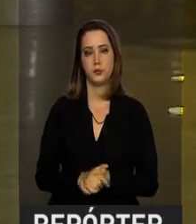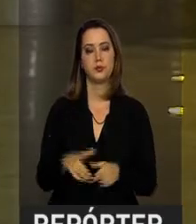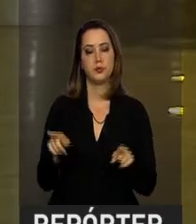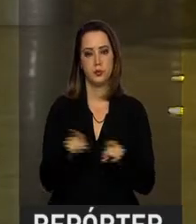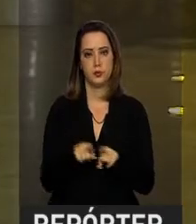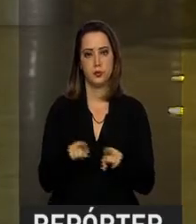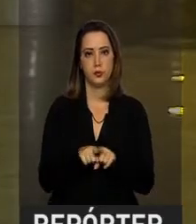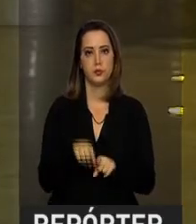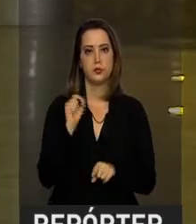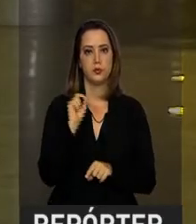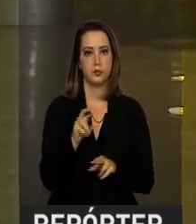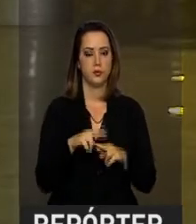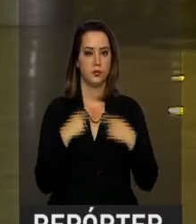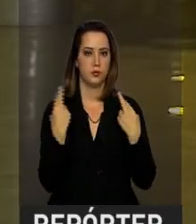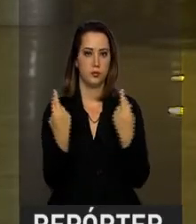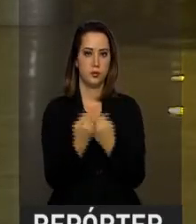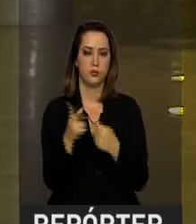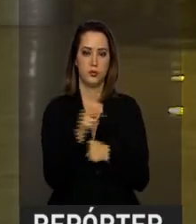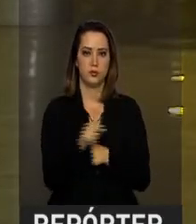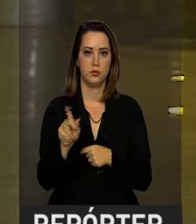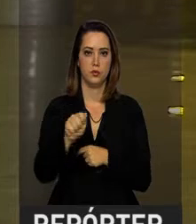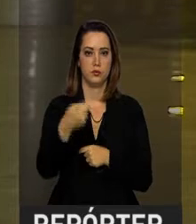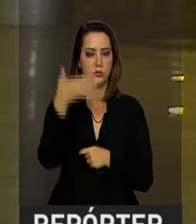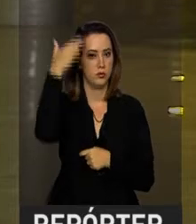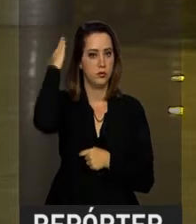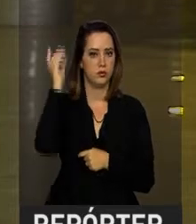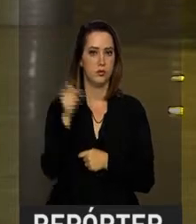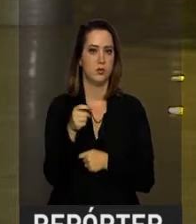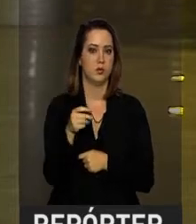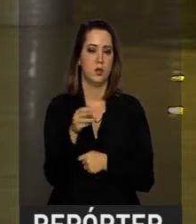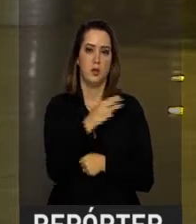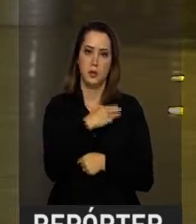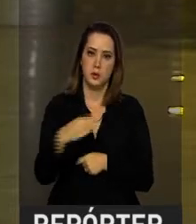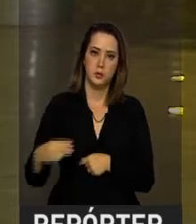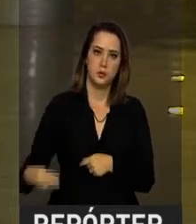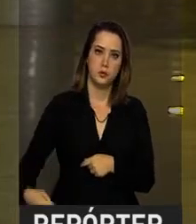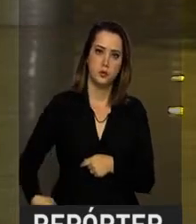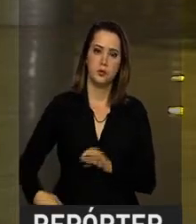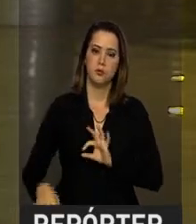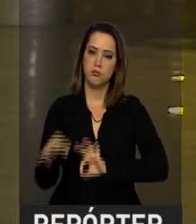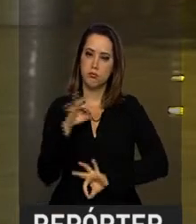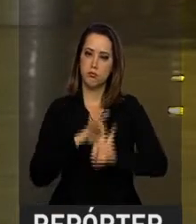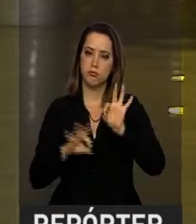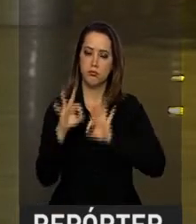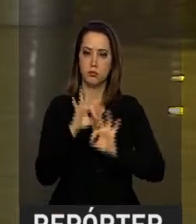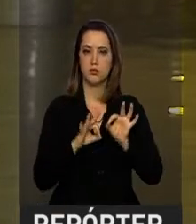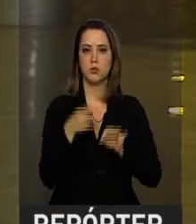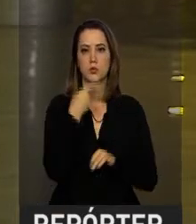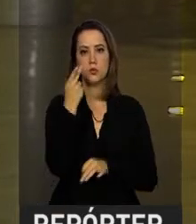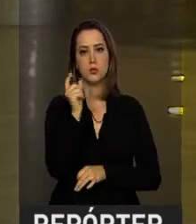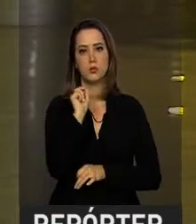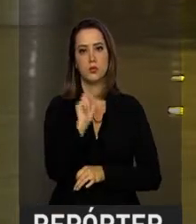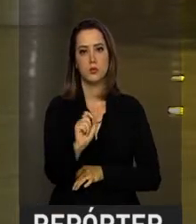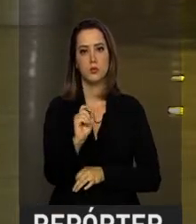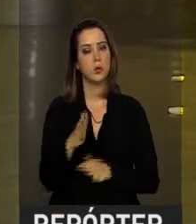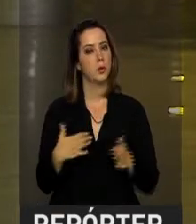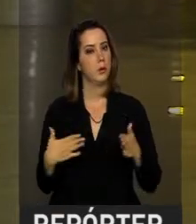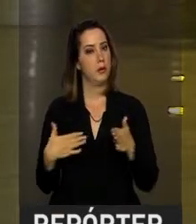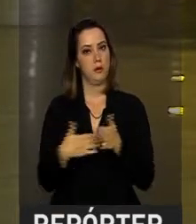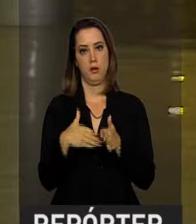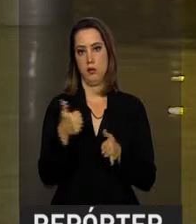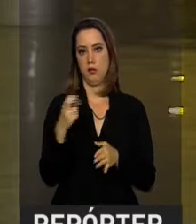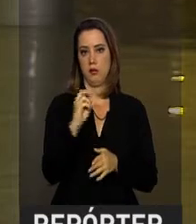sobre a reunião do presidente temer o ministro interino do planejamento dyogo oliveira disse que em até 15 dias